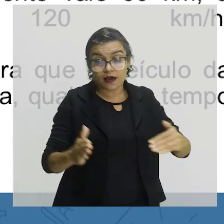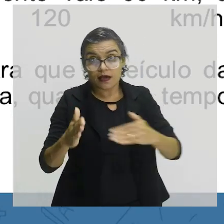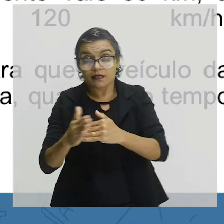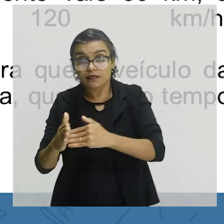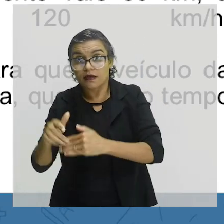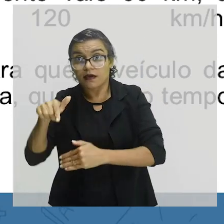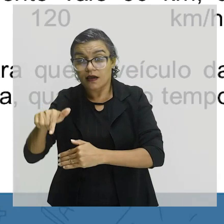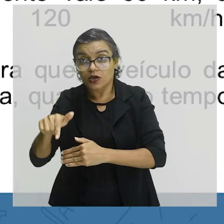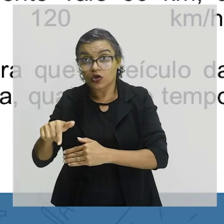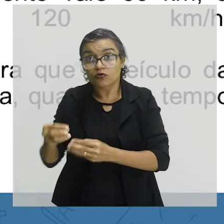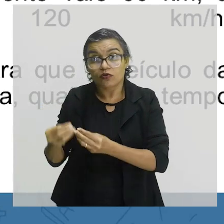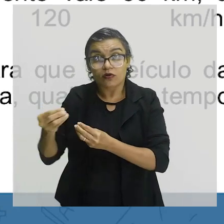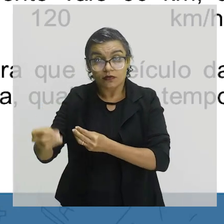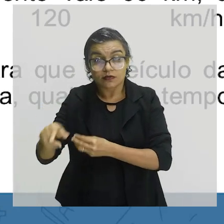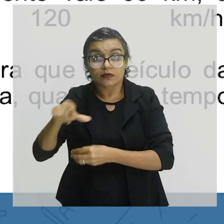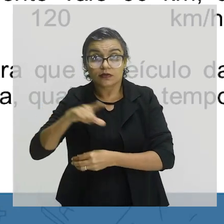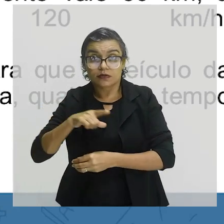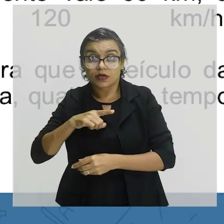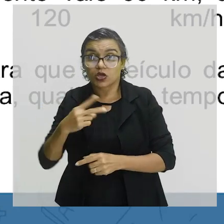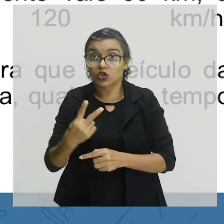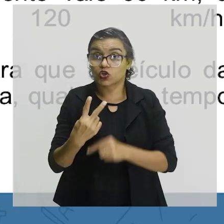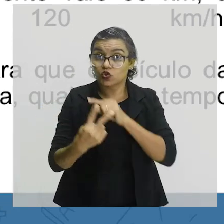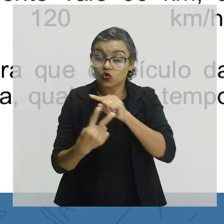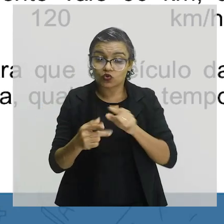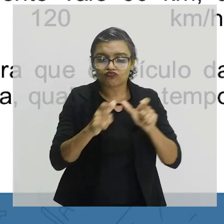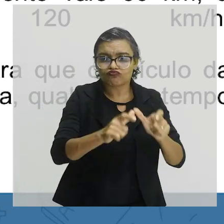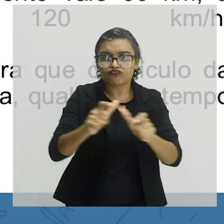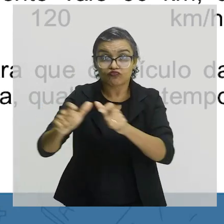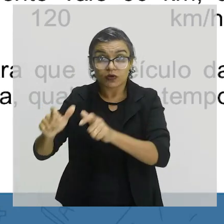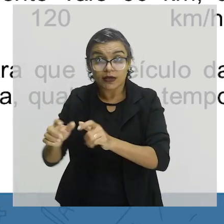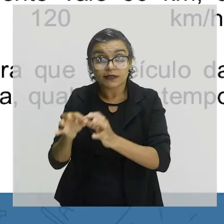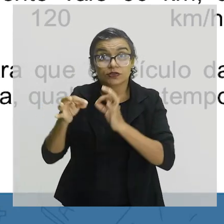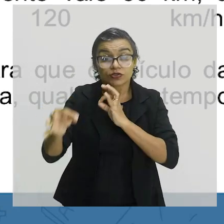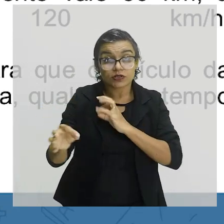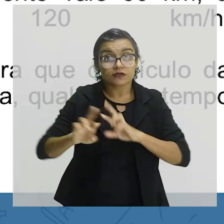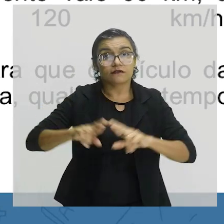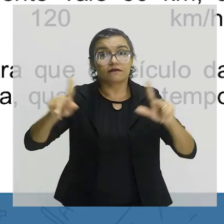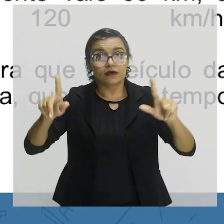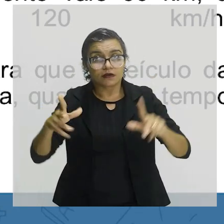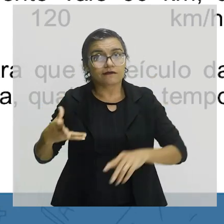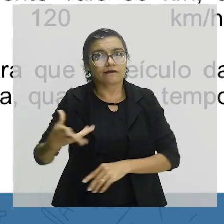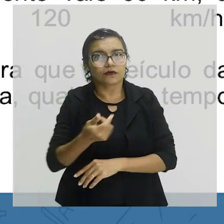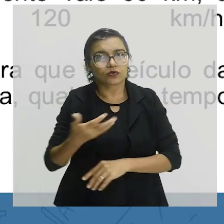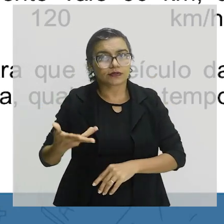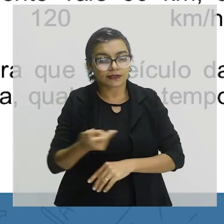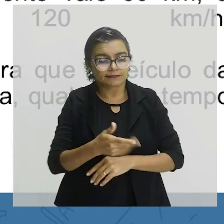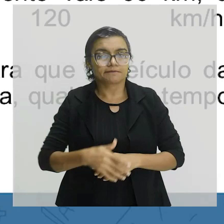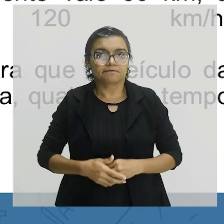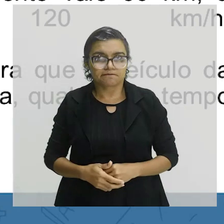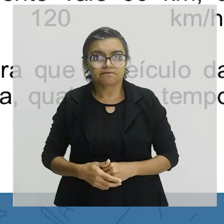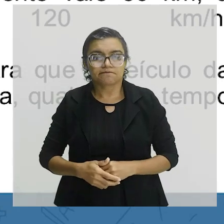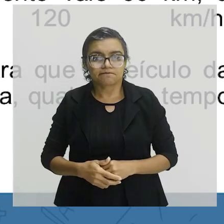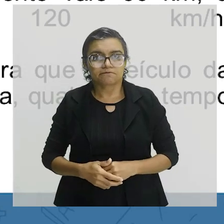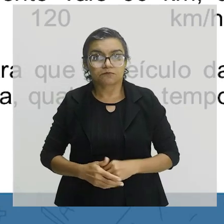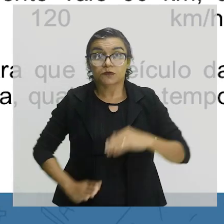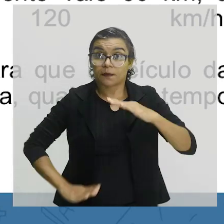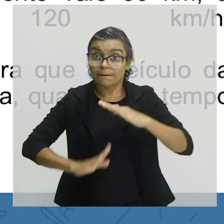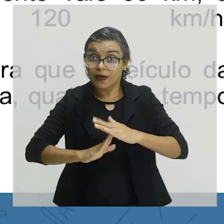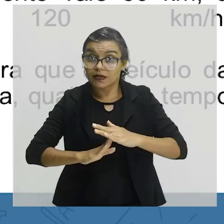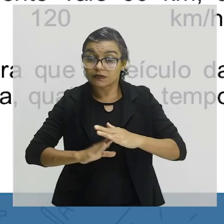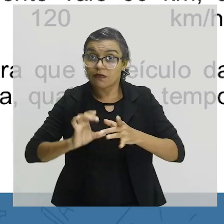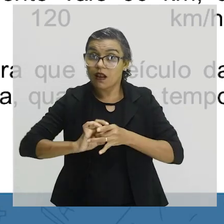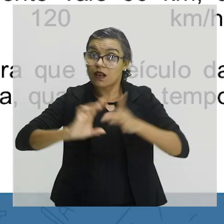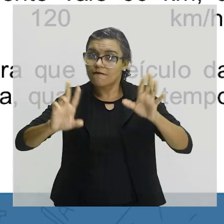que o trajeto apresenta dois trechos e distâncias diferentes e velocidades, né, máximas permitidas